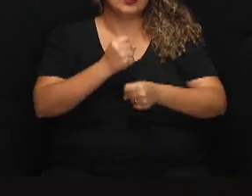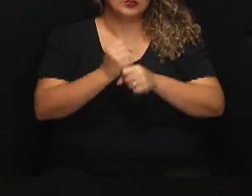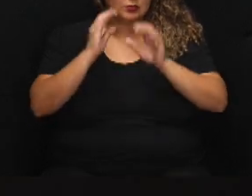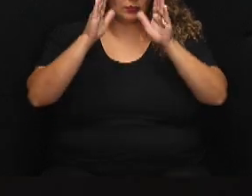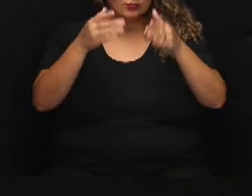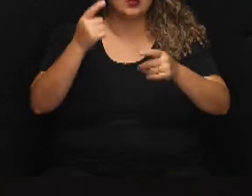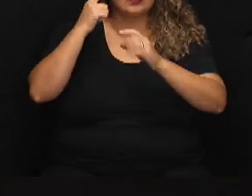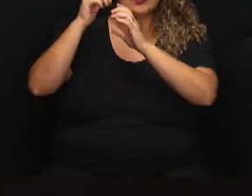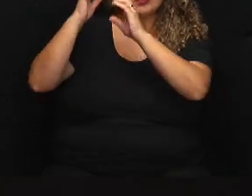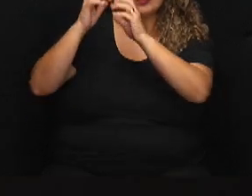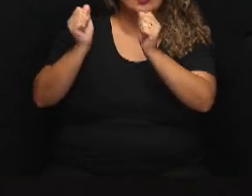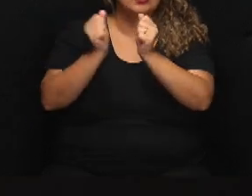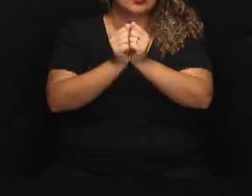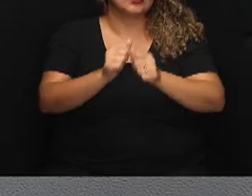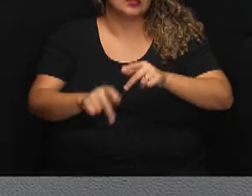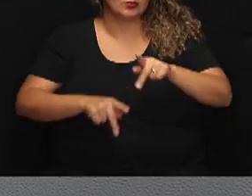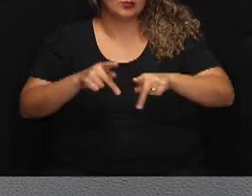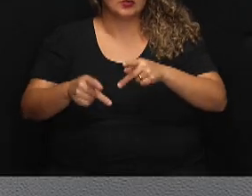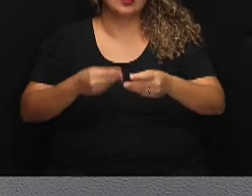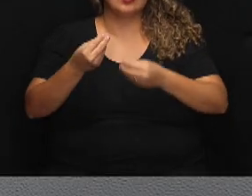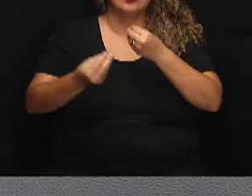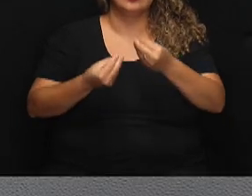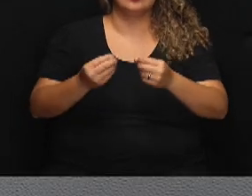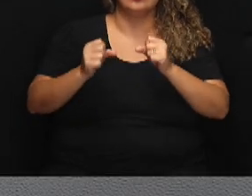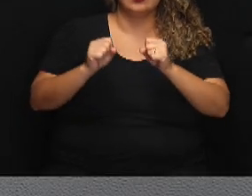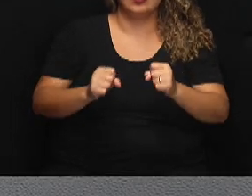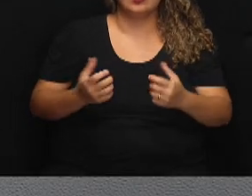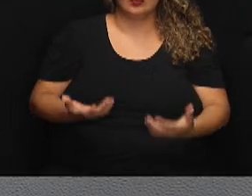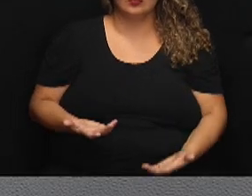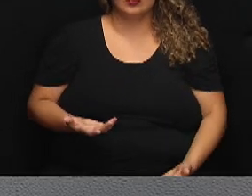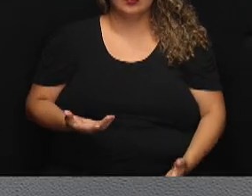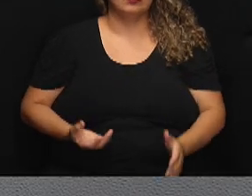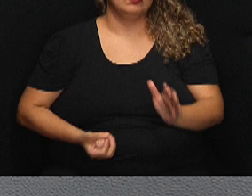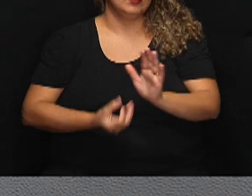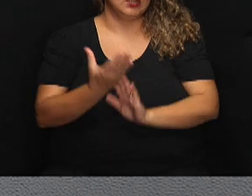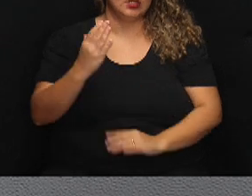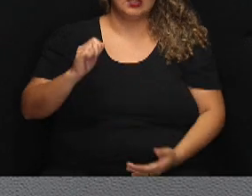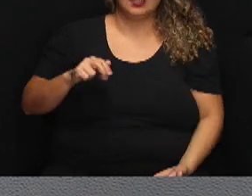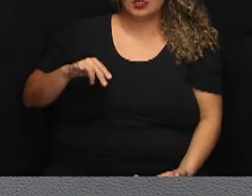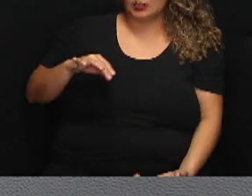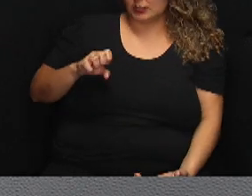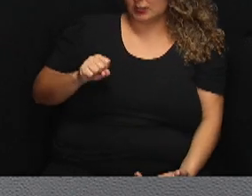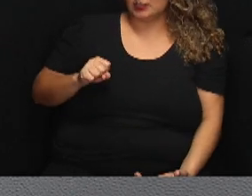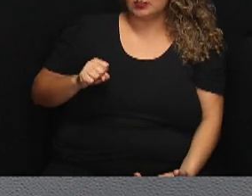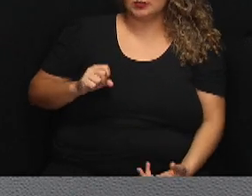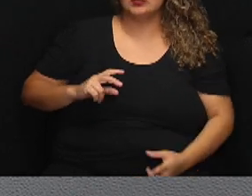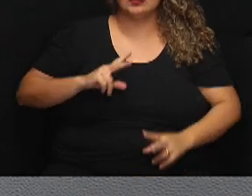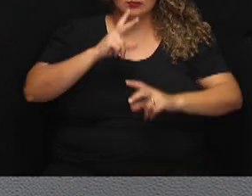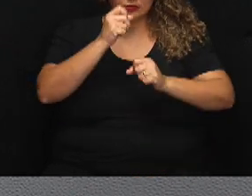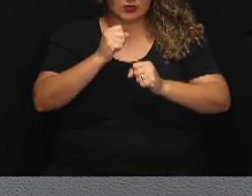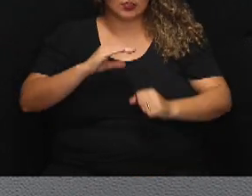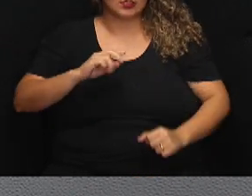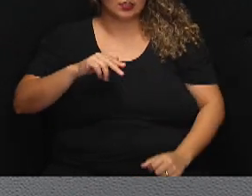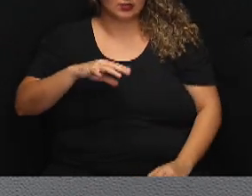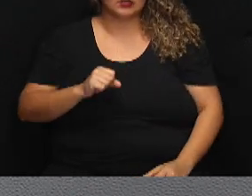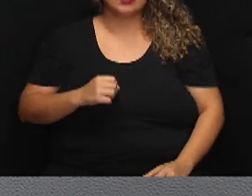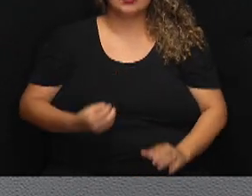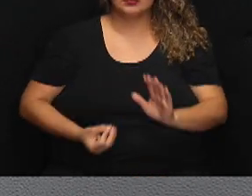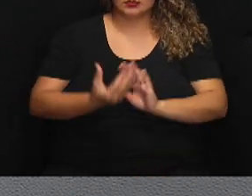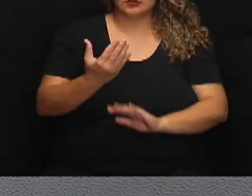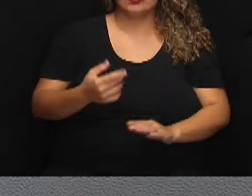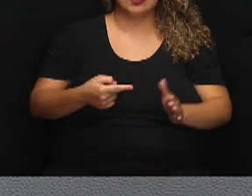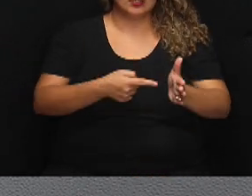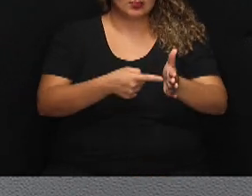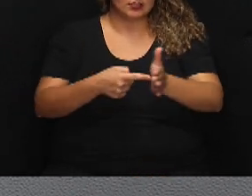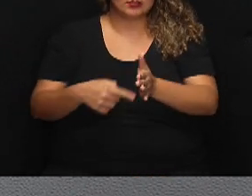em pensar junto com a população como que a gente pode criar canais e fortalecer canais que já existem para que as denúncias cheguem